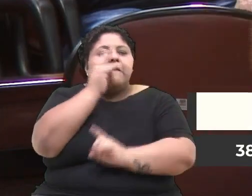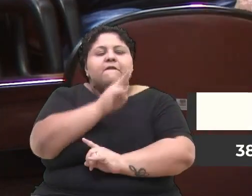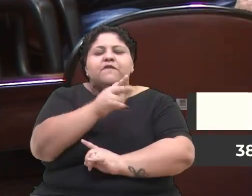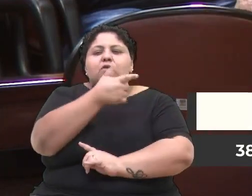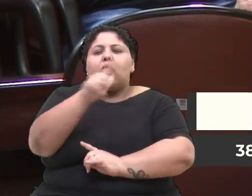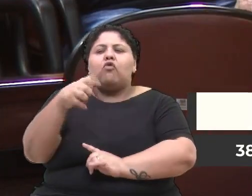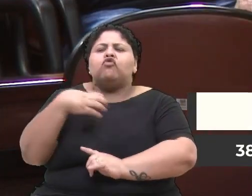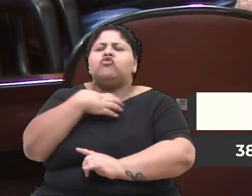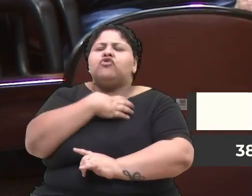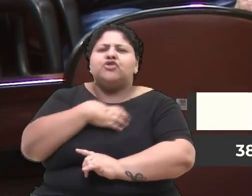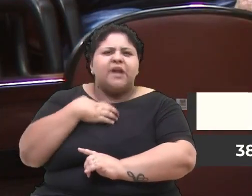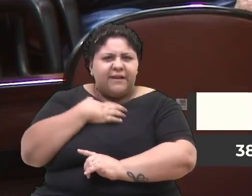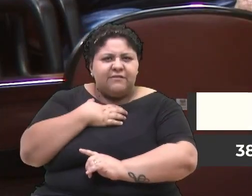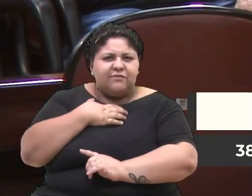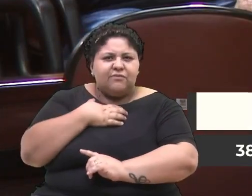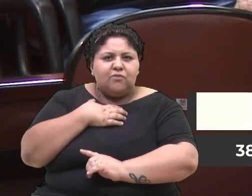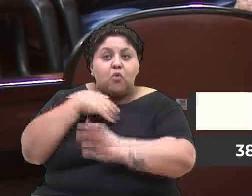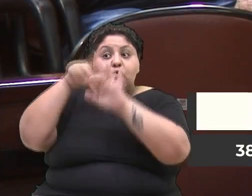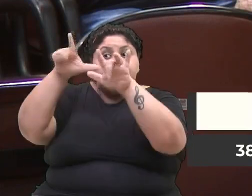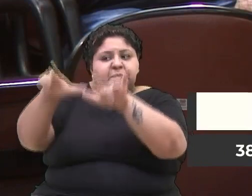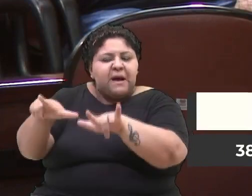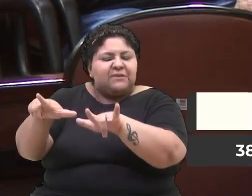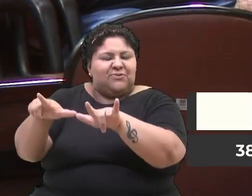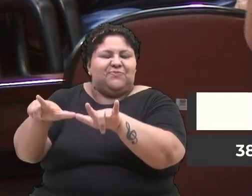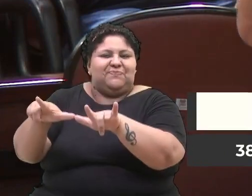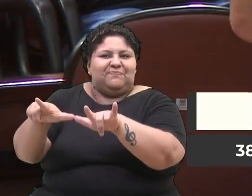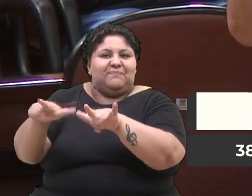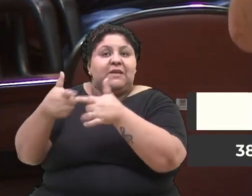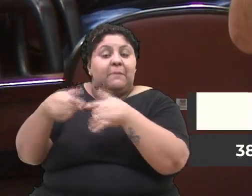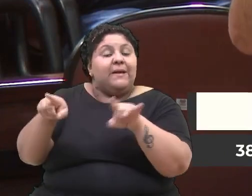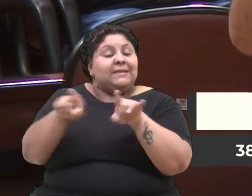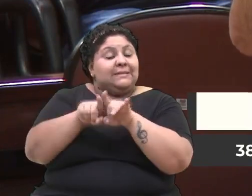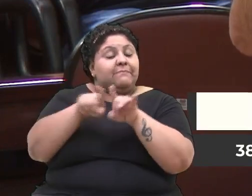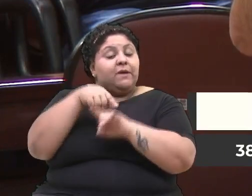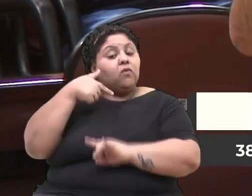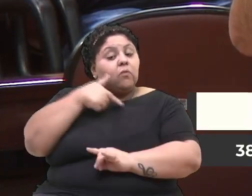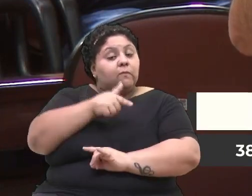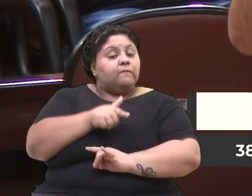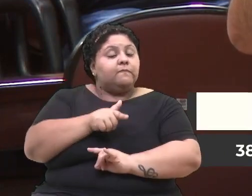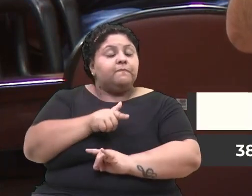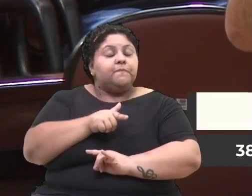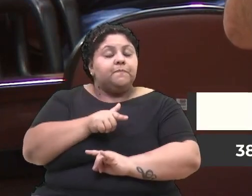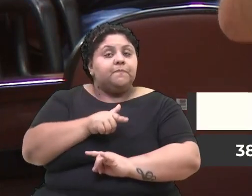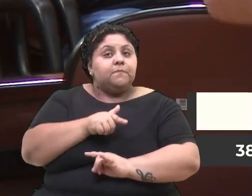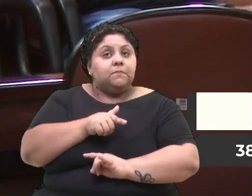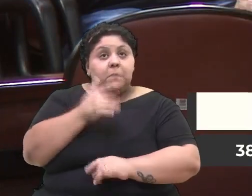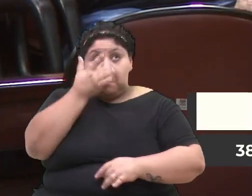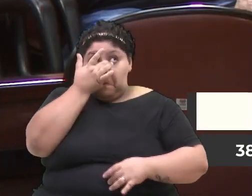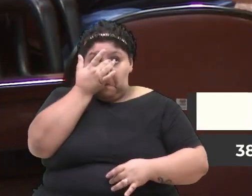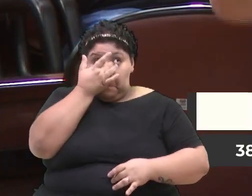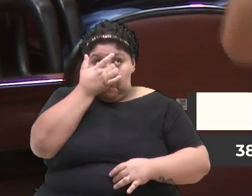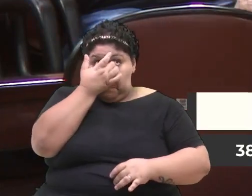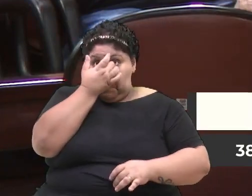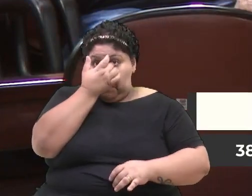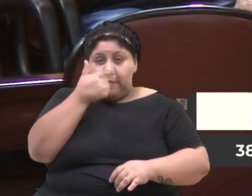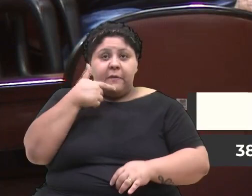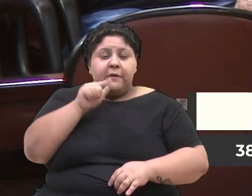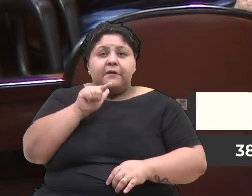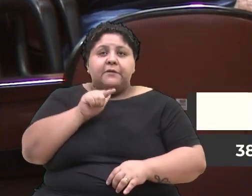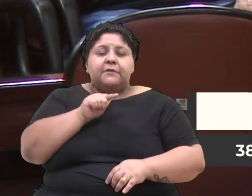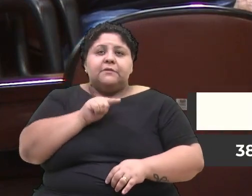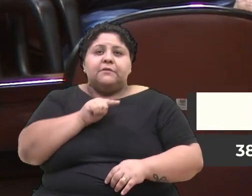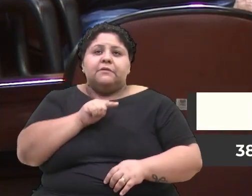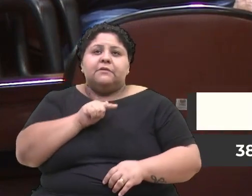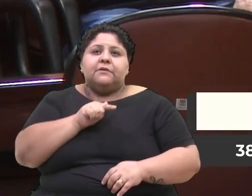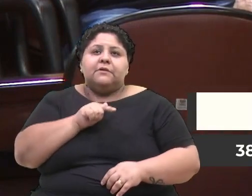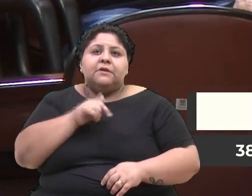olhos este espaço. Mas também conseguimos botar de escanteio aqueles